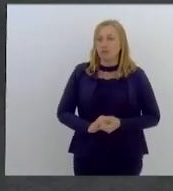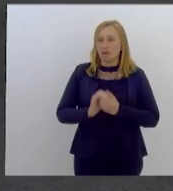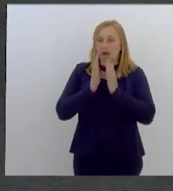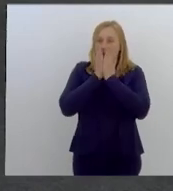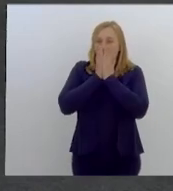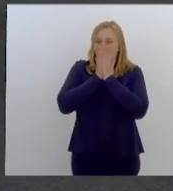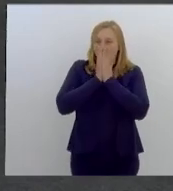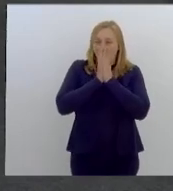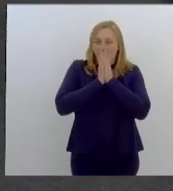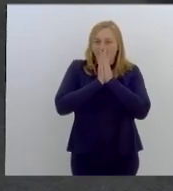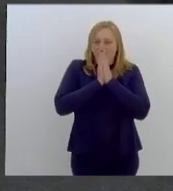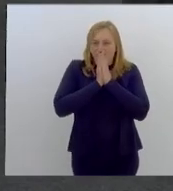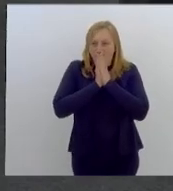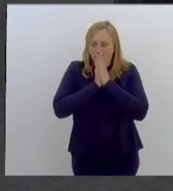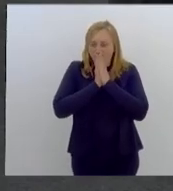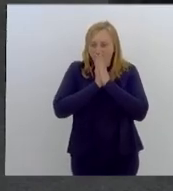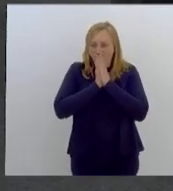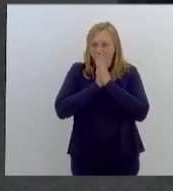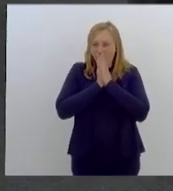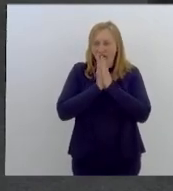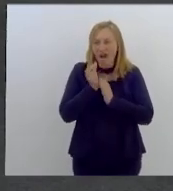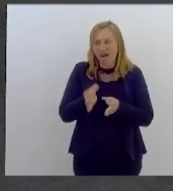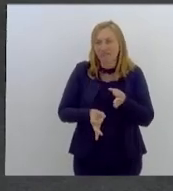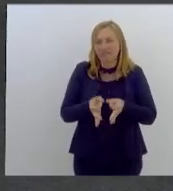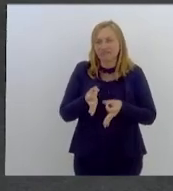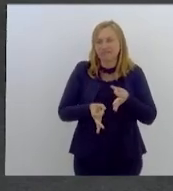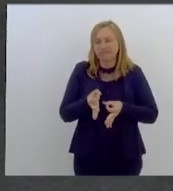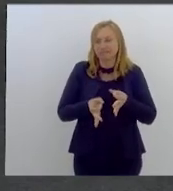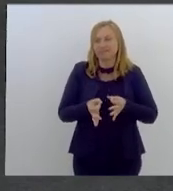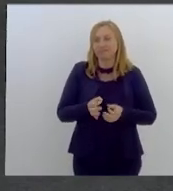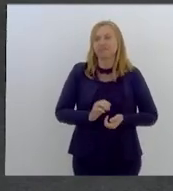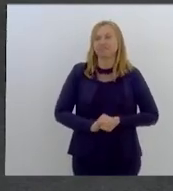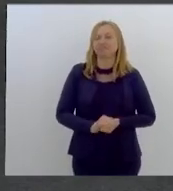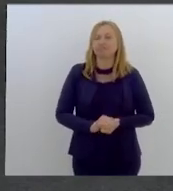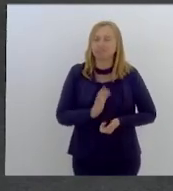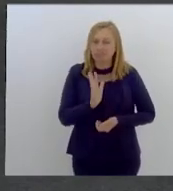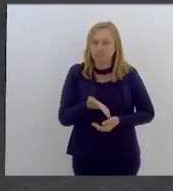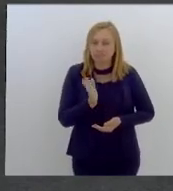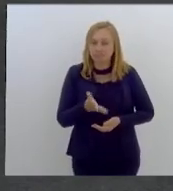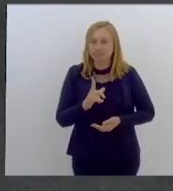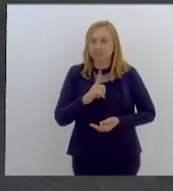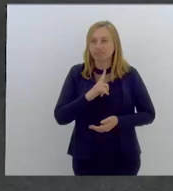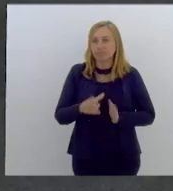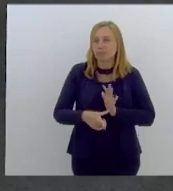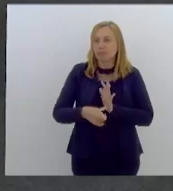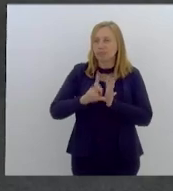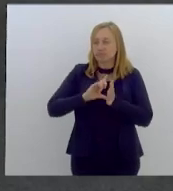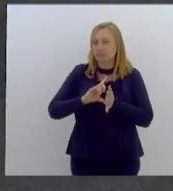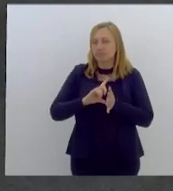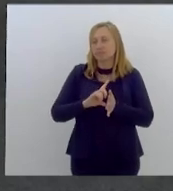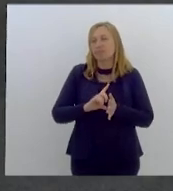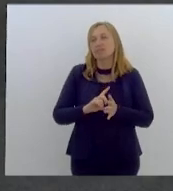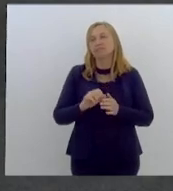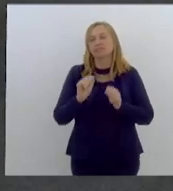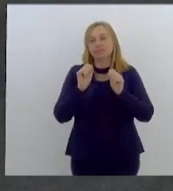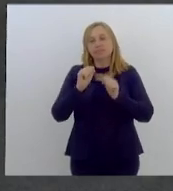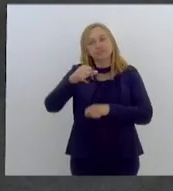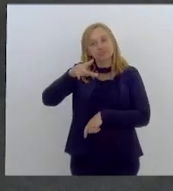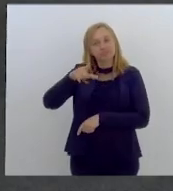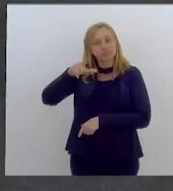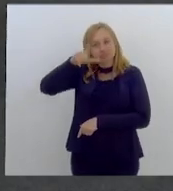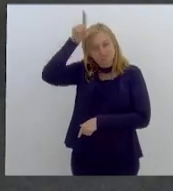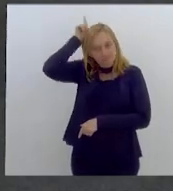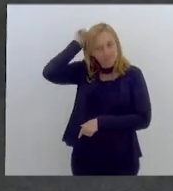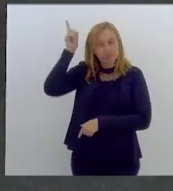foi o trânsito em julgado daquela ação, que já tinha determinado, antes mesmo, Luiz Paulo, de ter emenda constitucional do